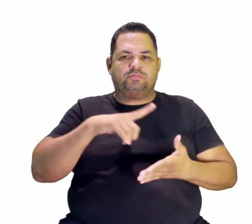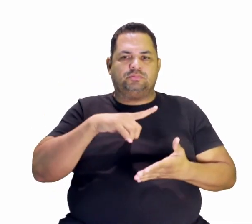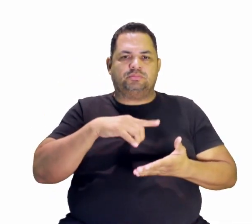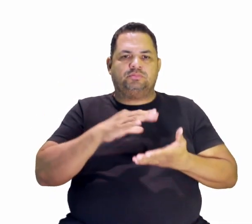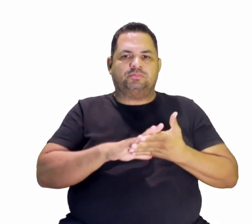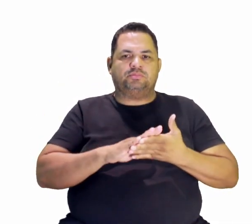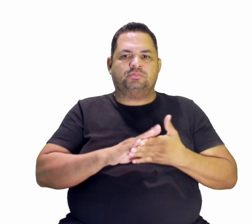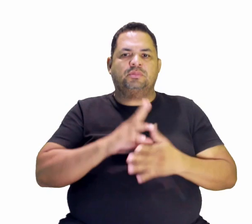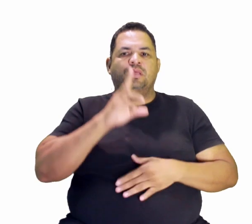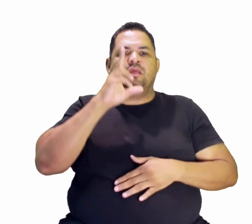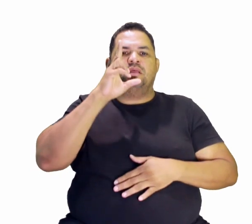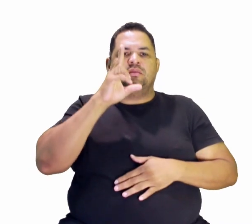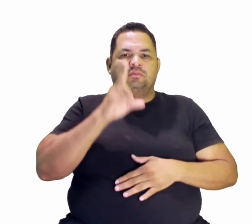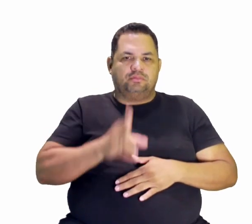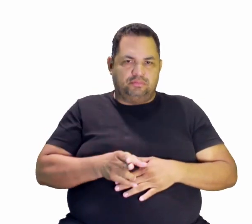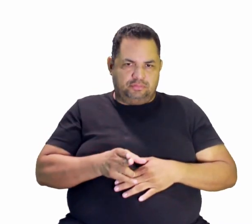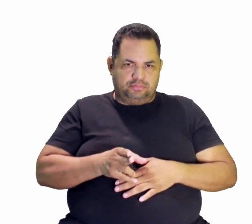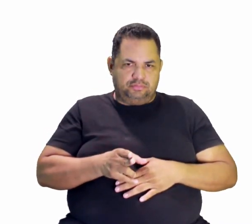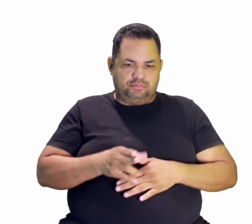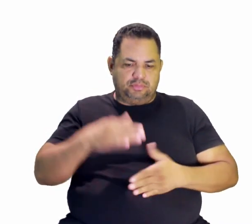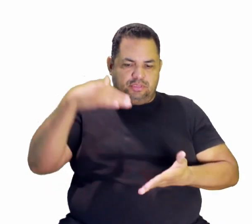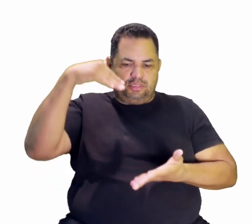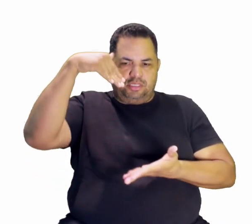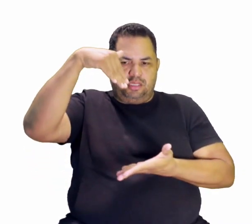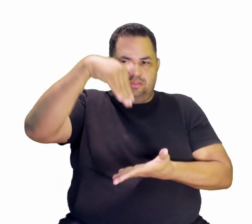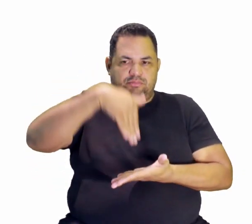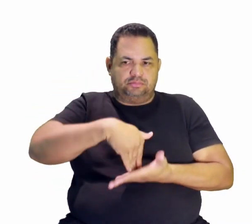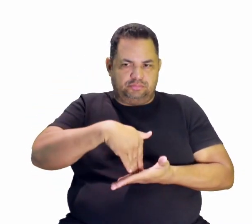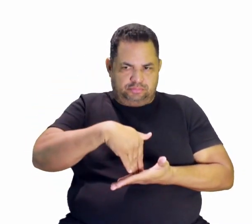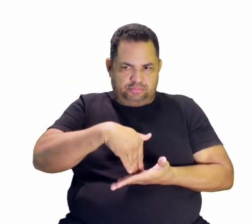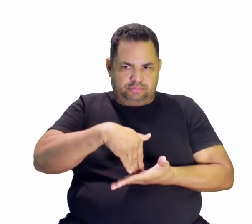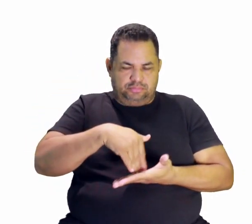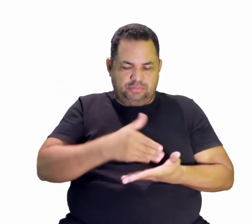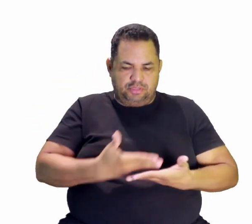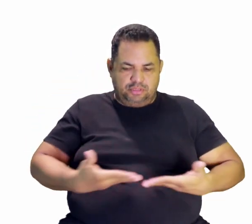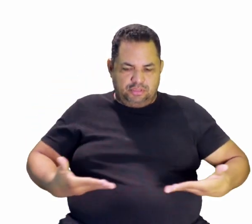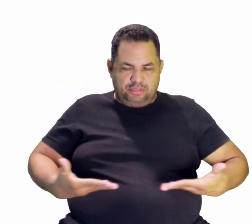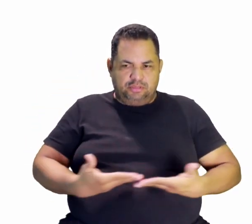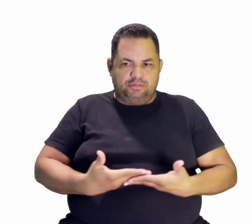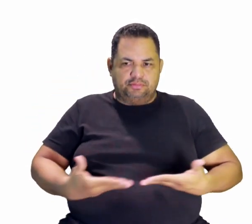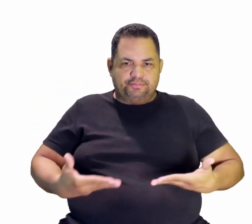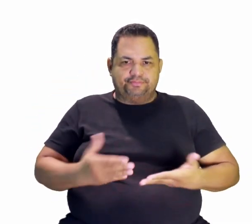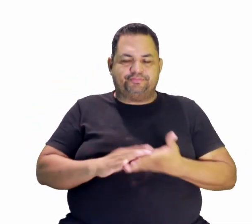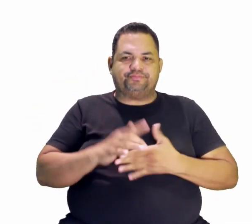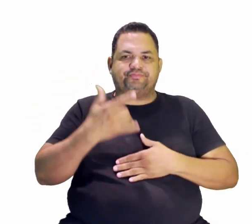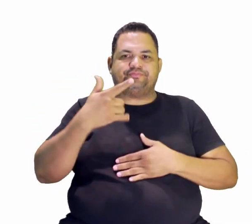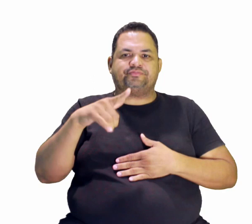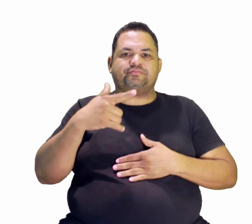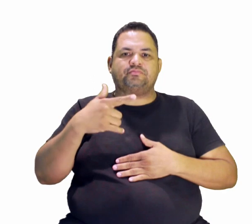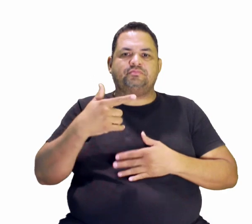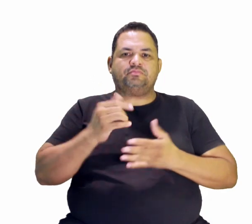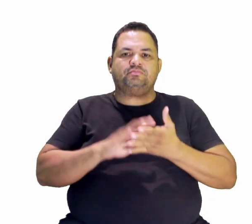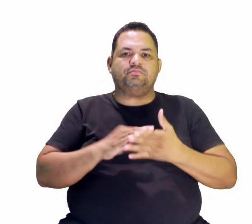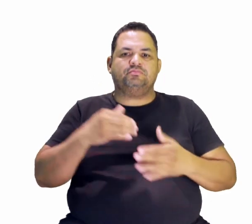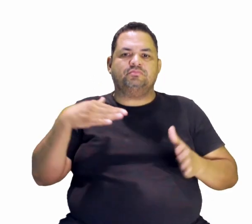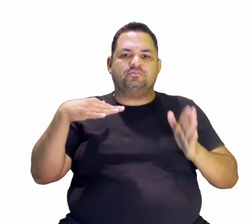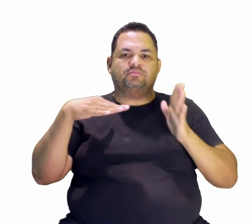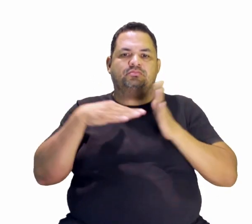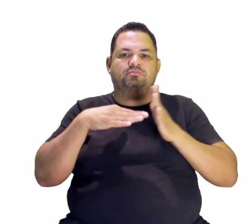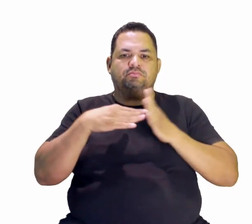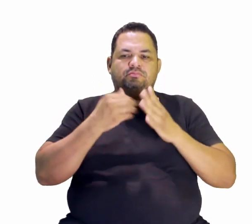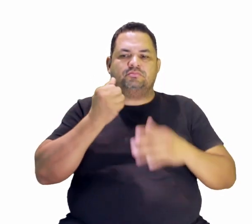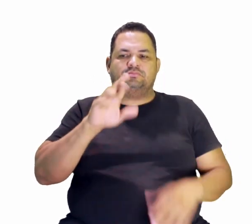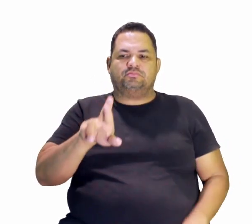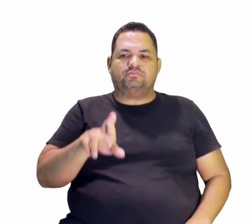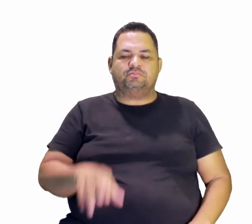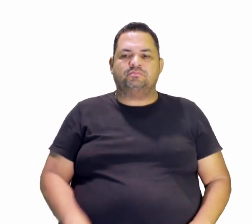cair simultaneamente, atingindo o chão no mesmo instante, desde que não haja resistência